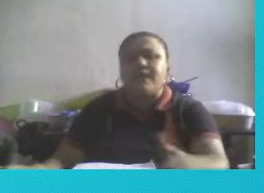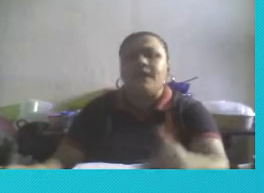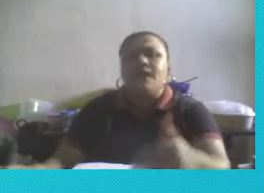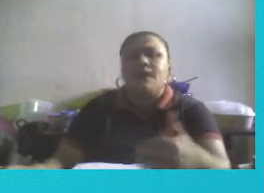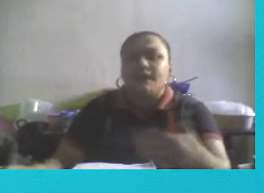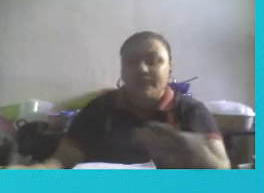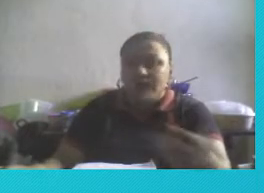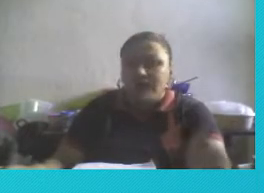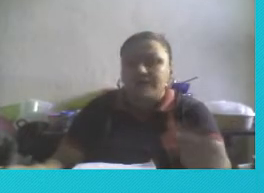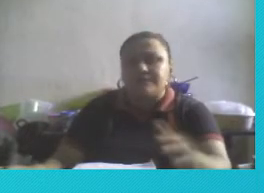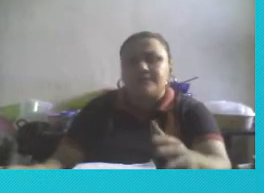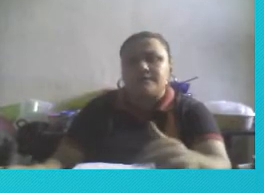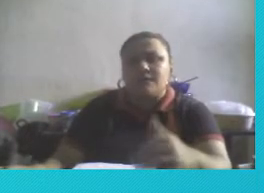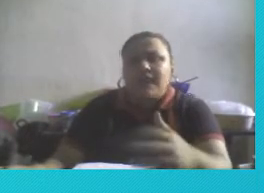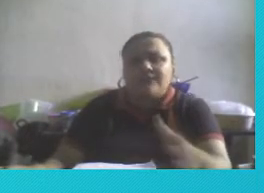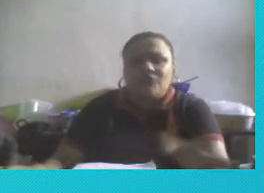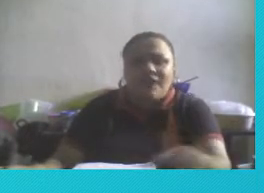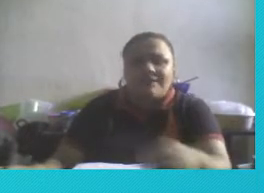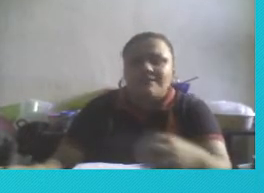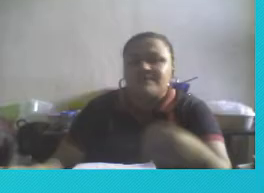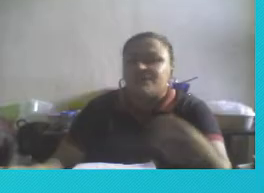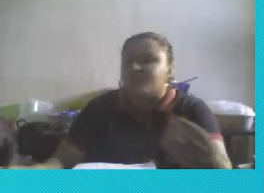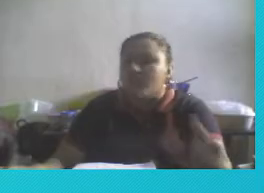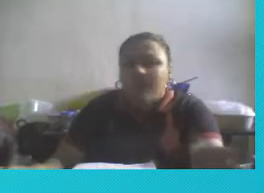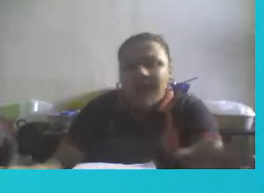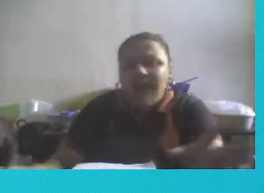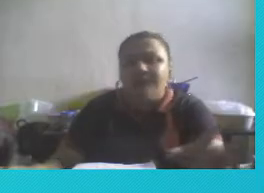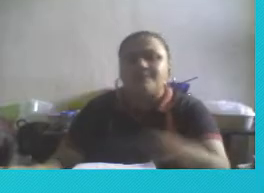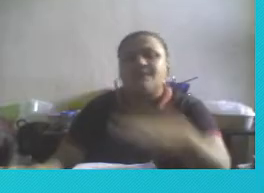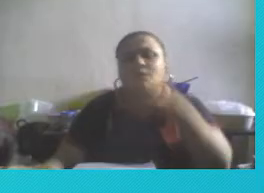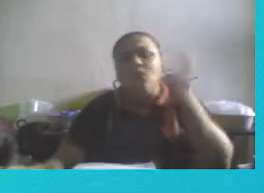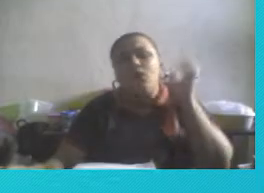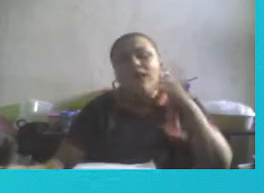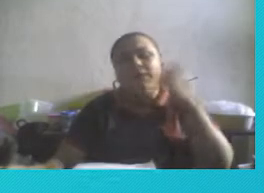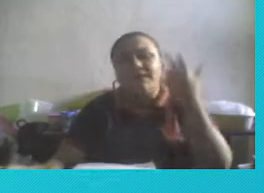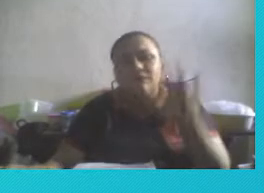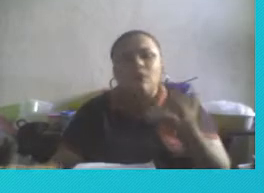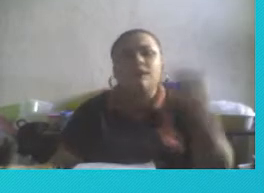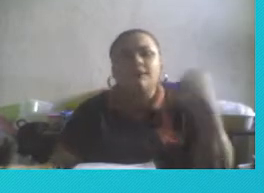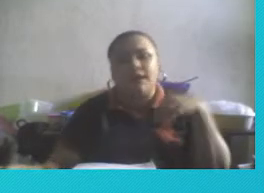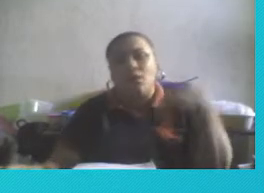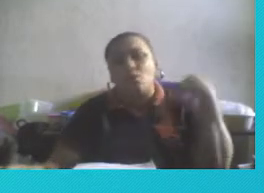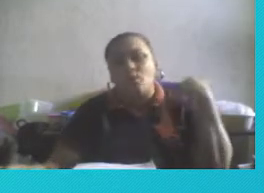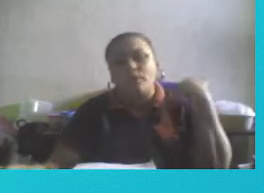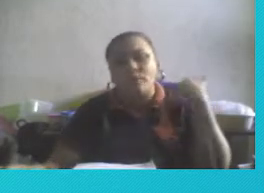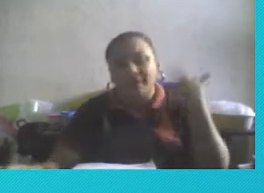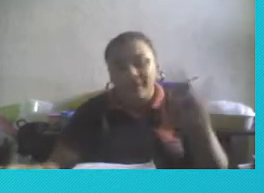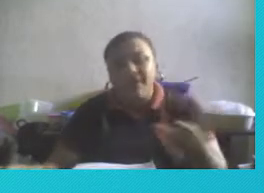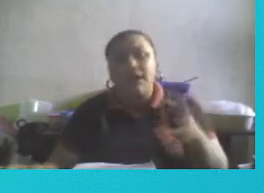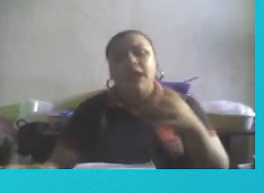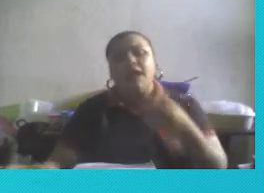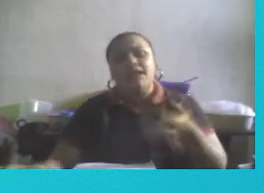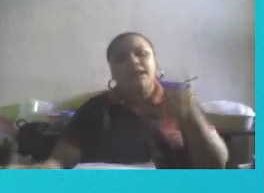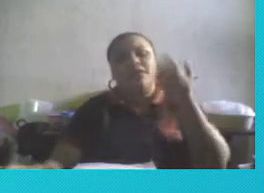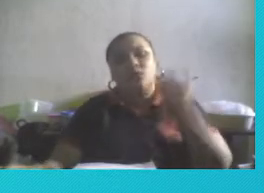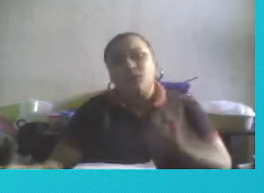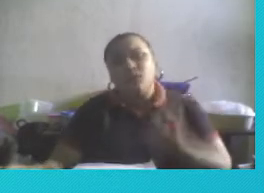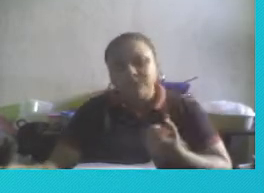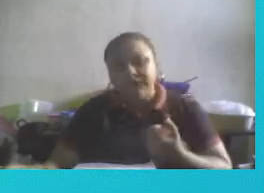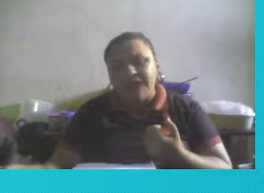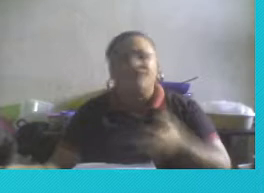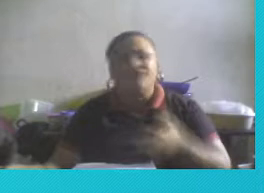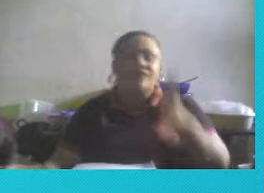diabéticos, né? Crianças, adolescentes que tinham asma. Então, qualquer pessoa que tenha algum problema em que a